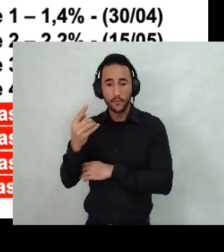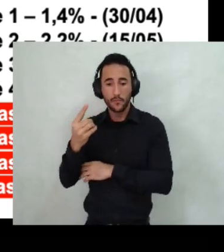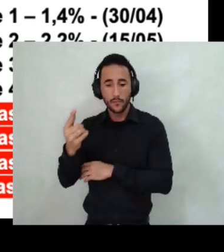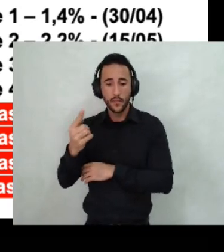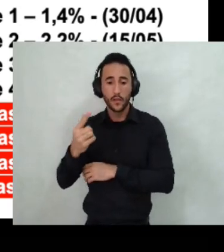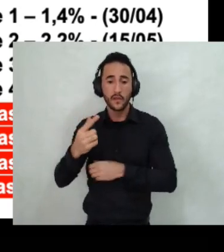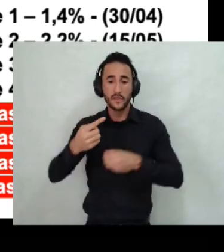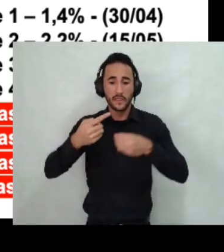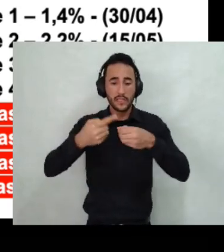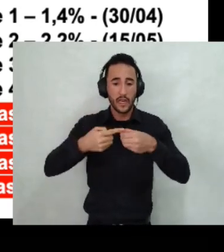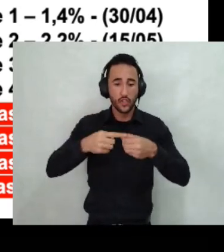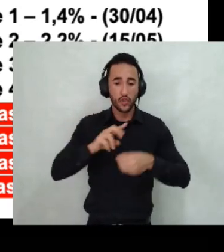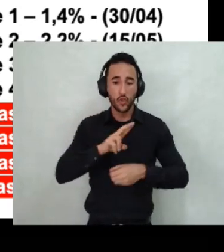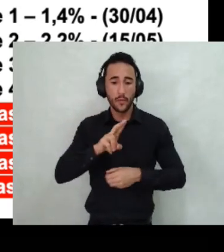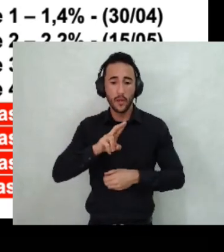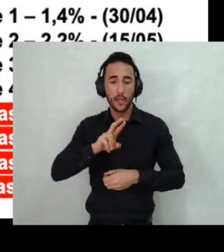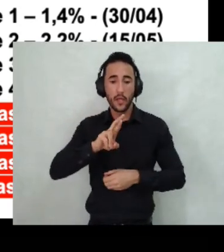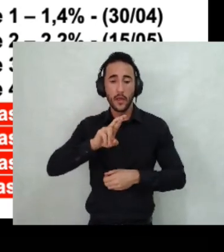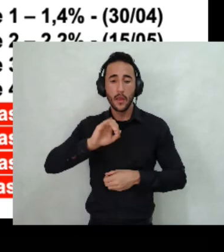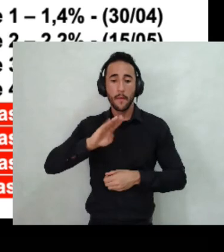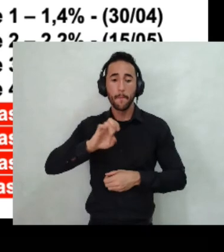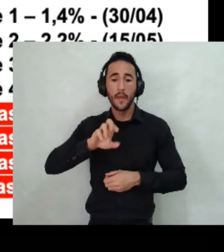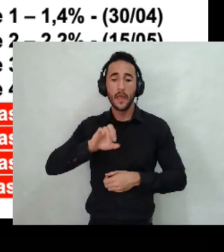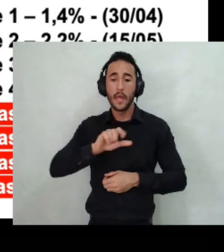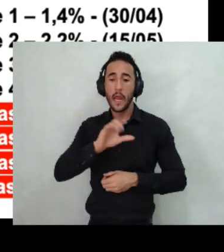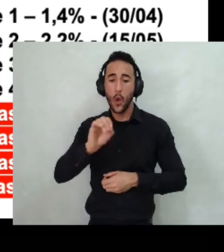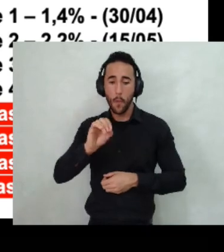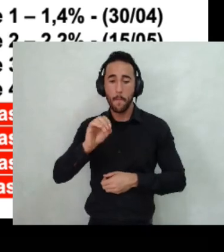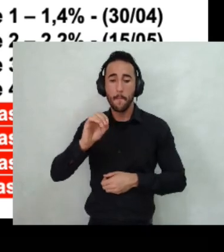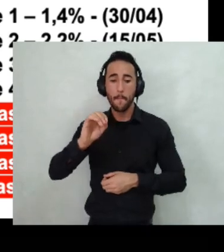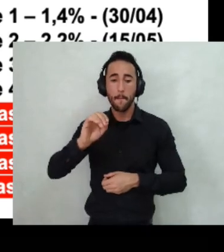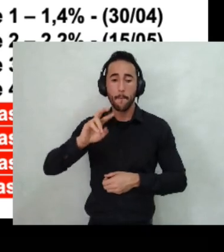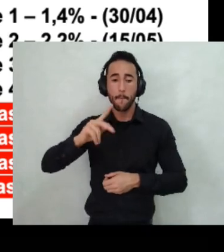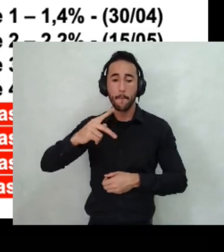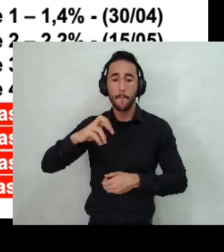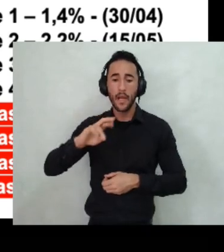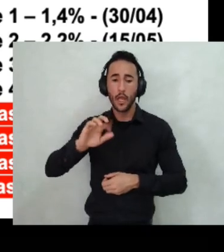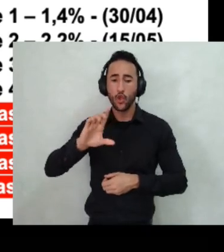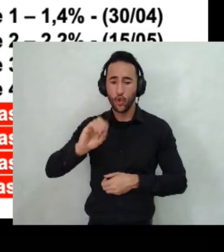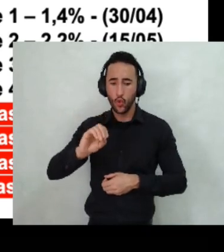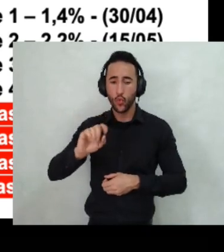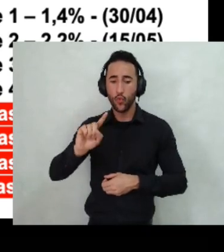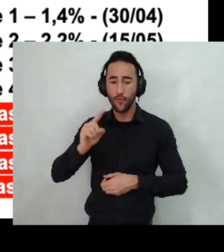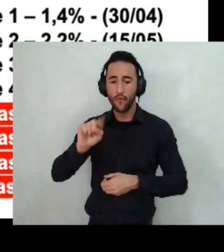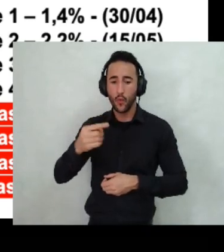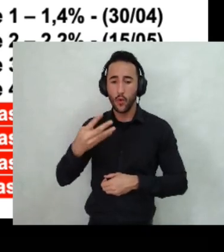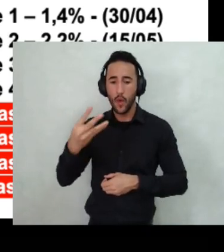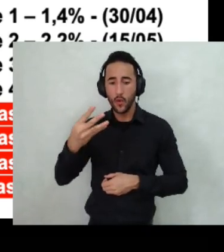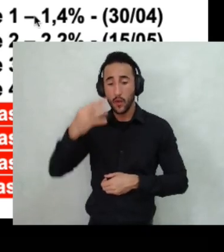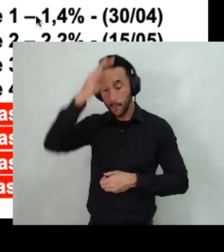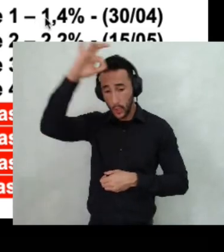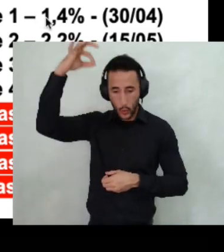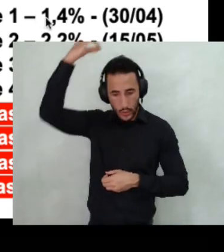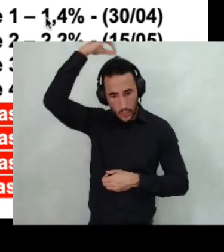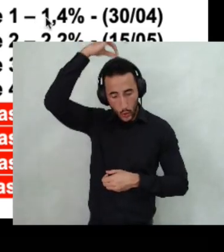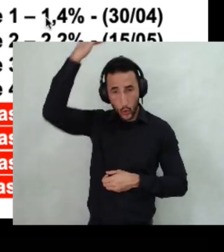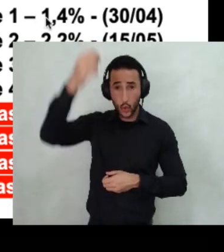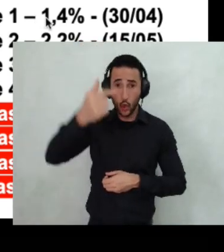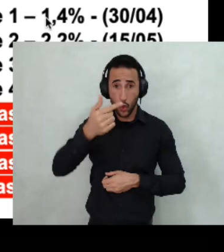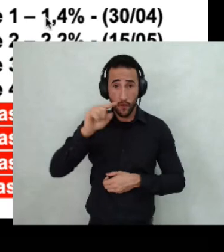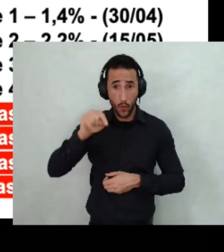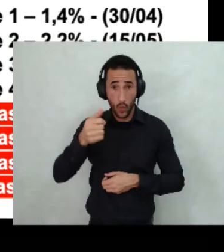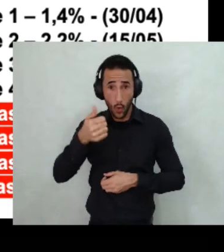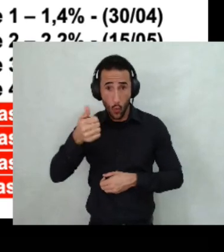soroprevalência 1,4%, no Espírito Santo 2,1%, no estado do Rio Grande do Sul, vejam, na primeira fase, enquanto nós identificamos